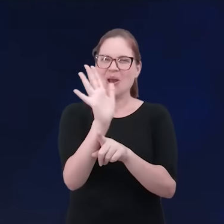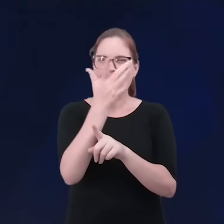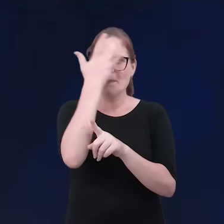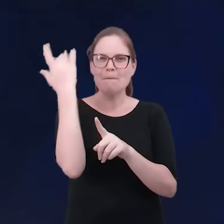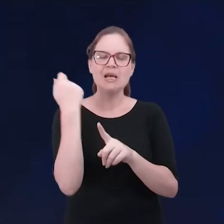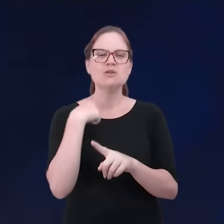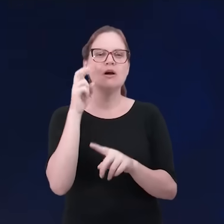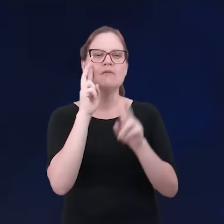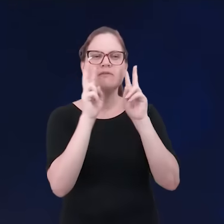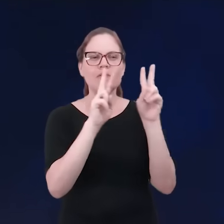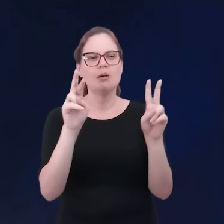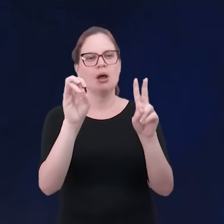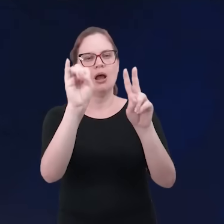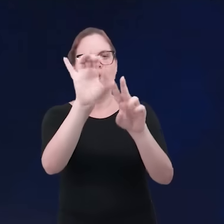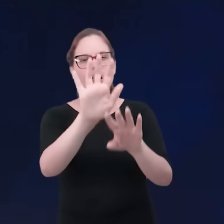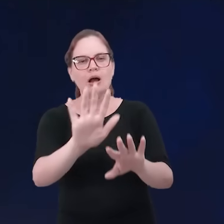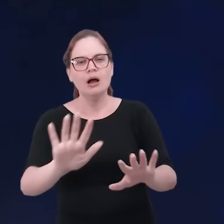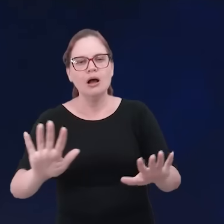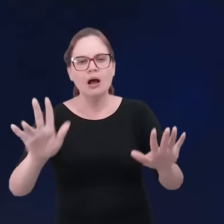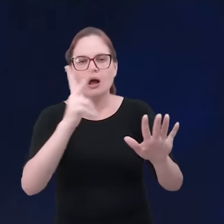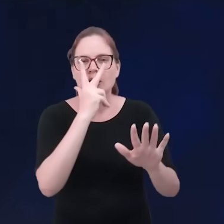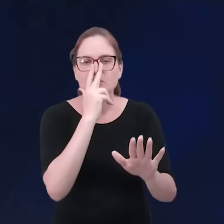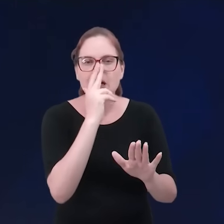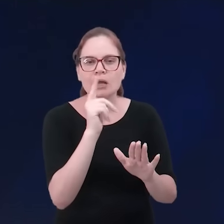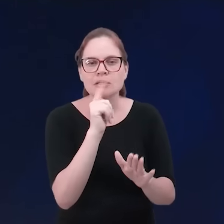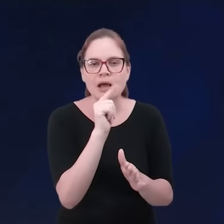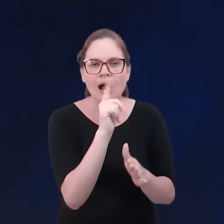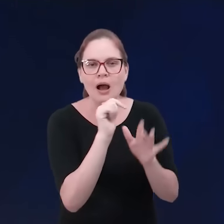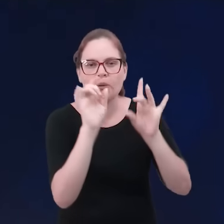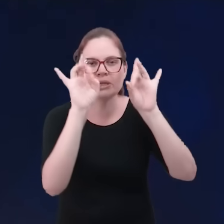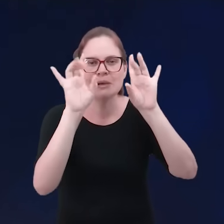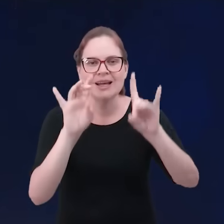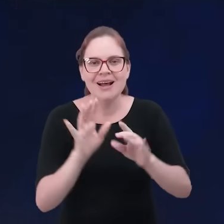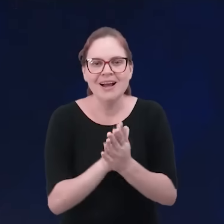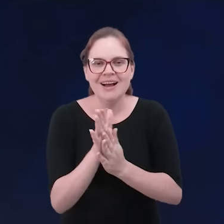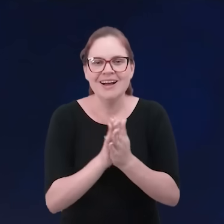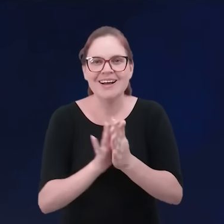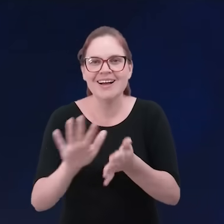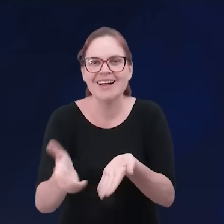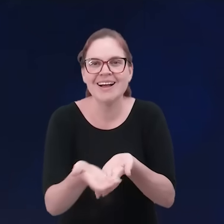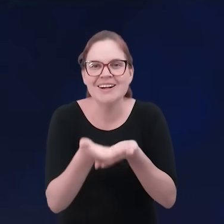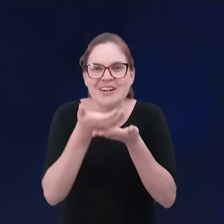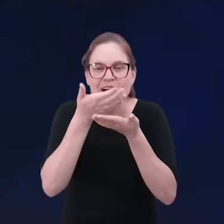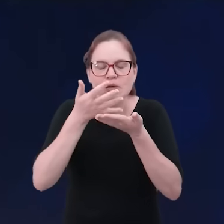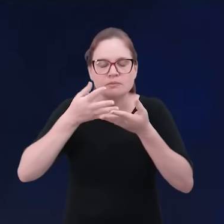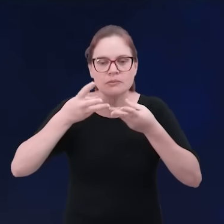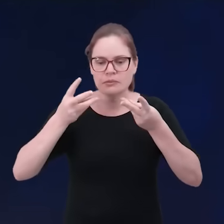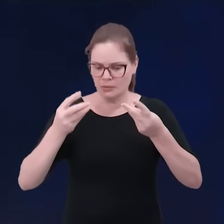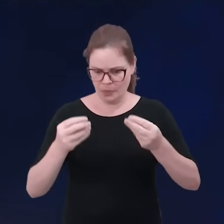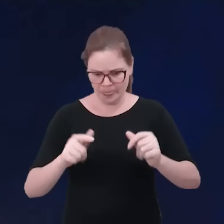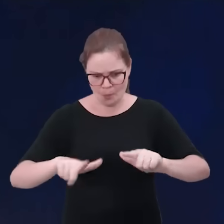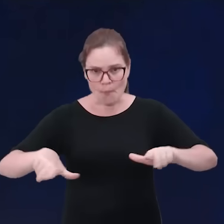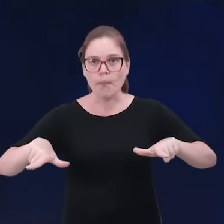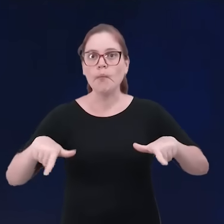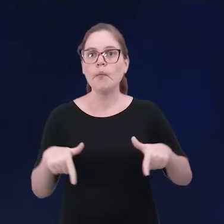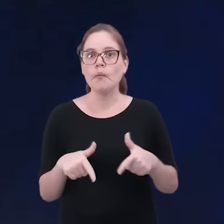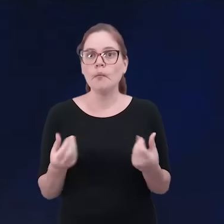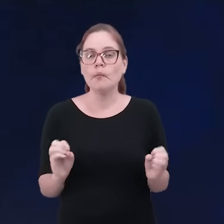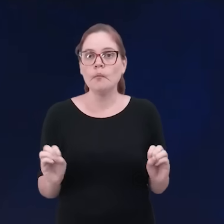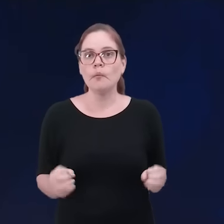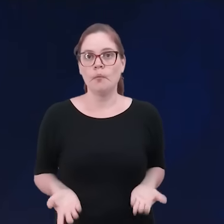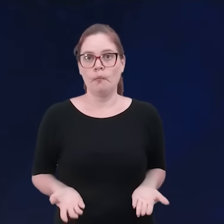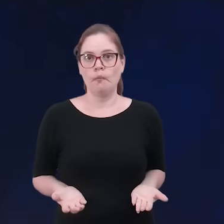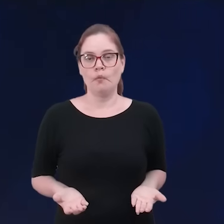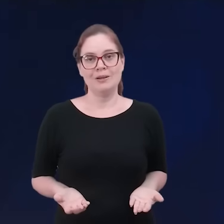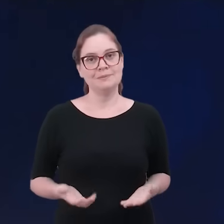tendo miragens de um lugar com água, de algo especial, não é verdade? E no deserto da